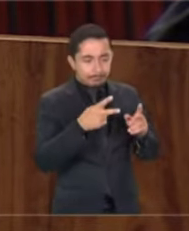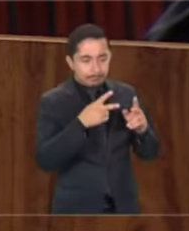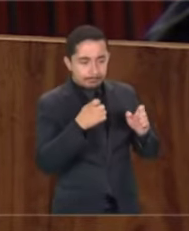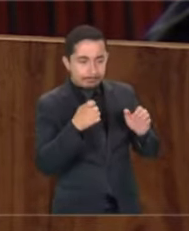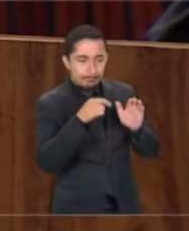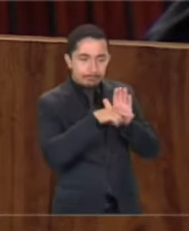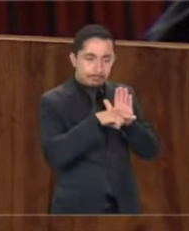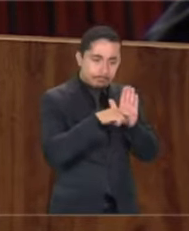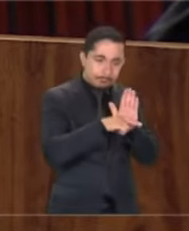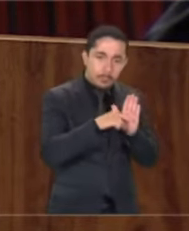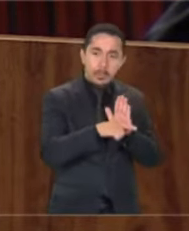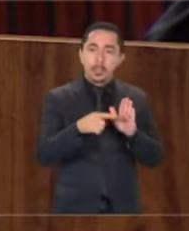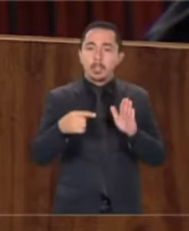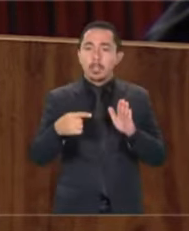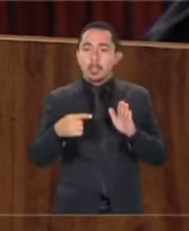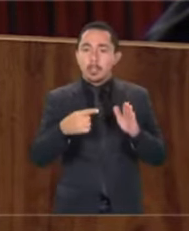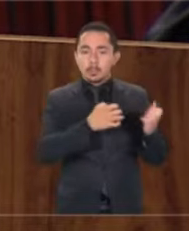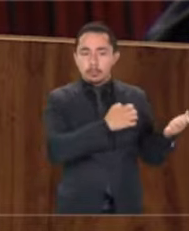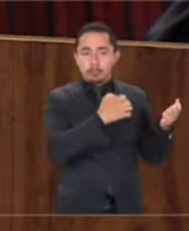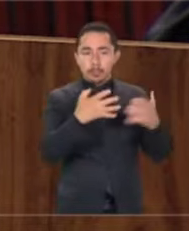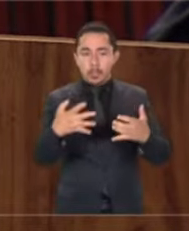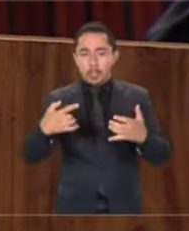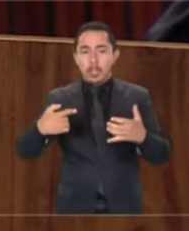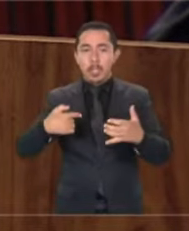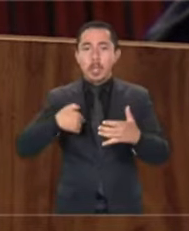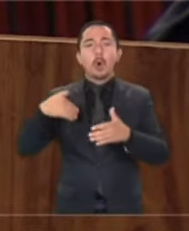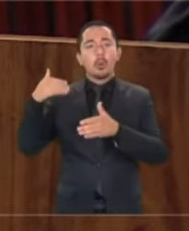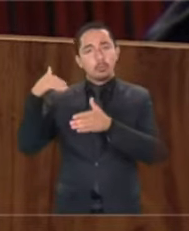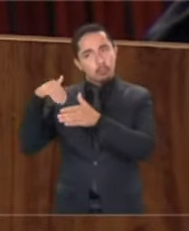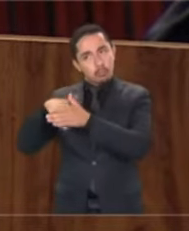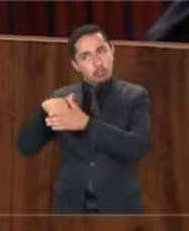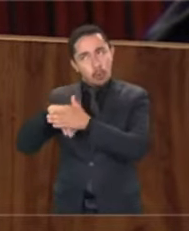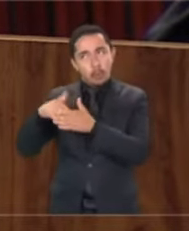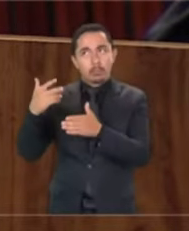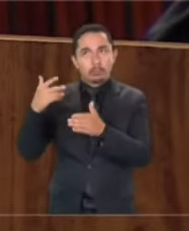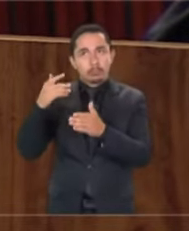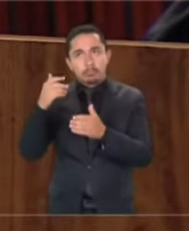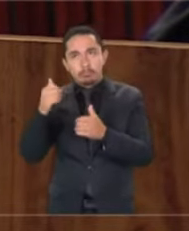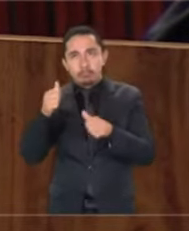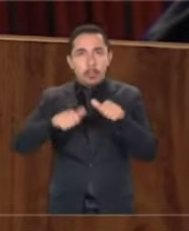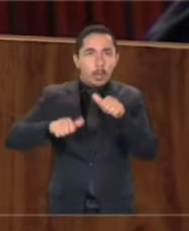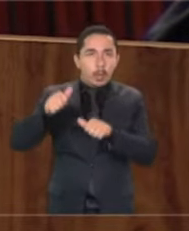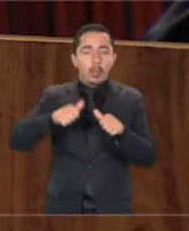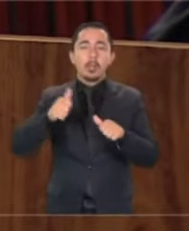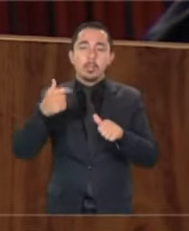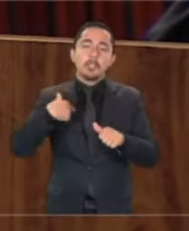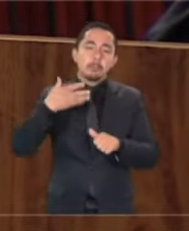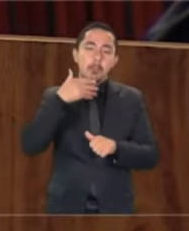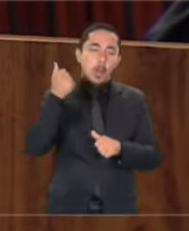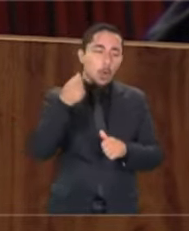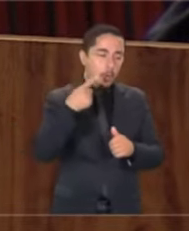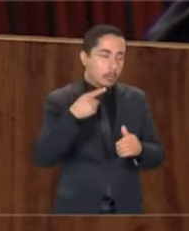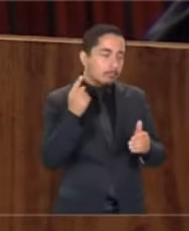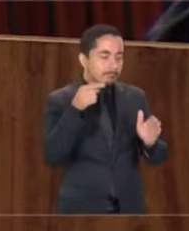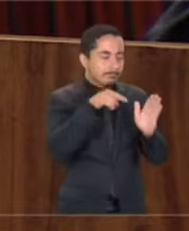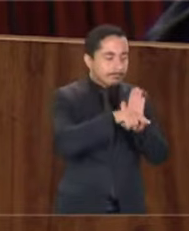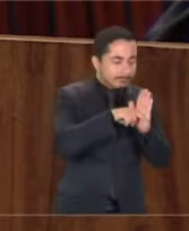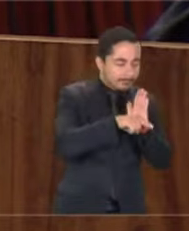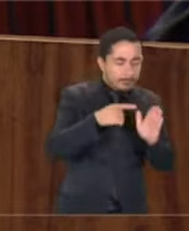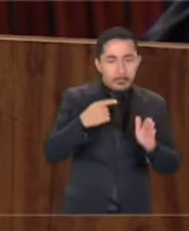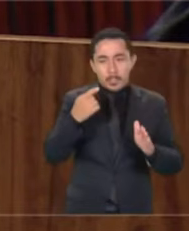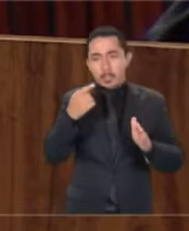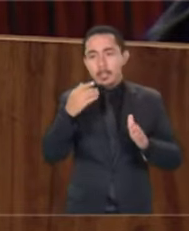que eu tinha trazido como voto, eu gostaria de pedir vista e trarei o mais rápido possível, considerando exatamente que